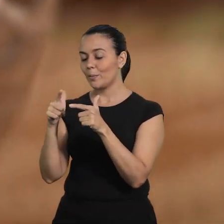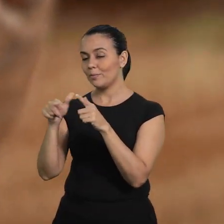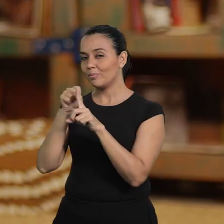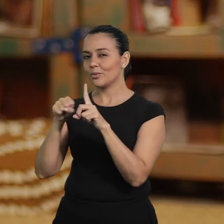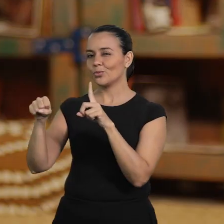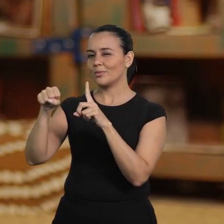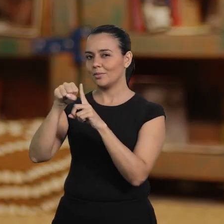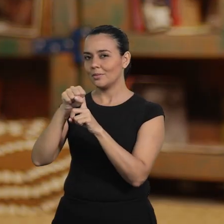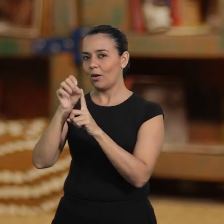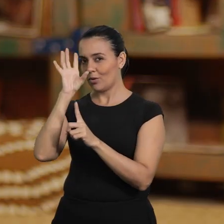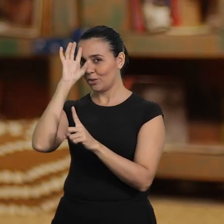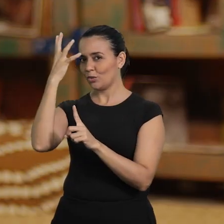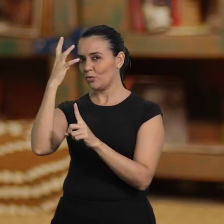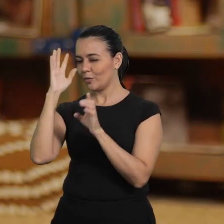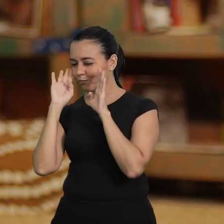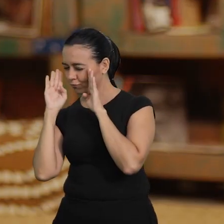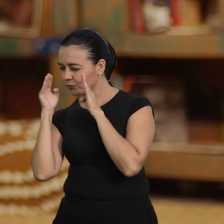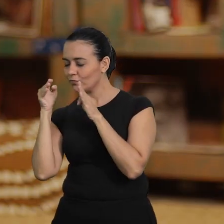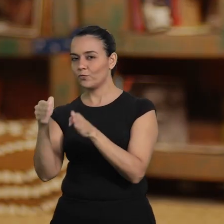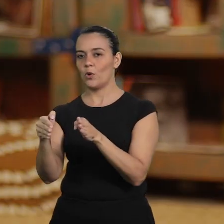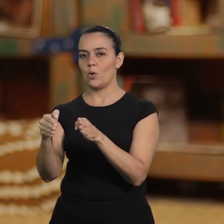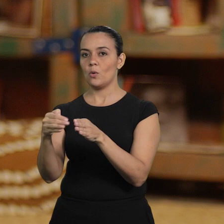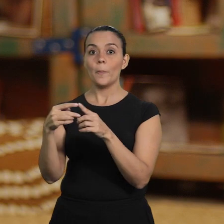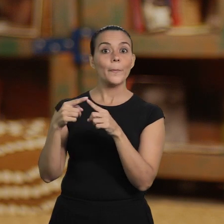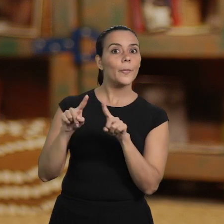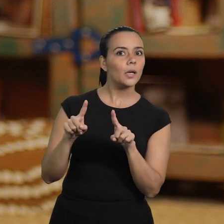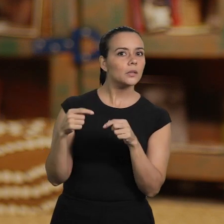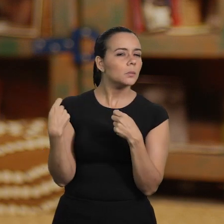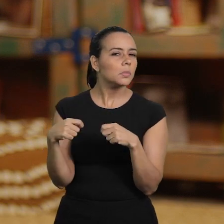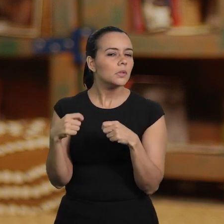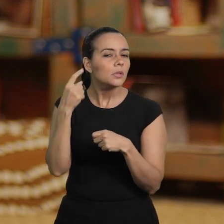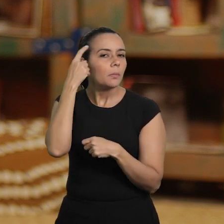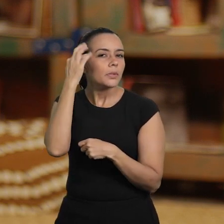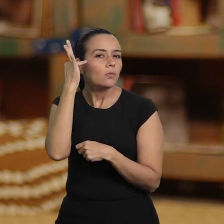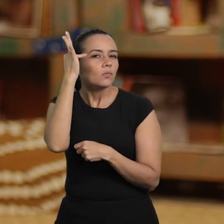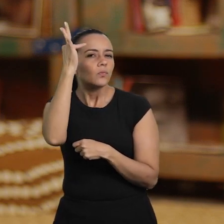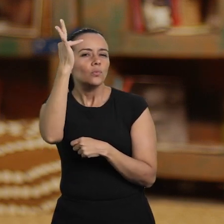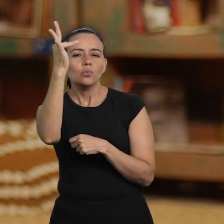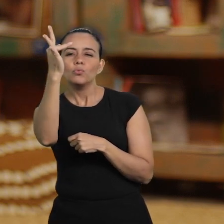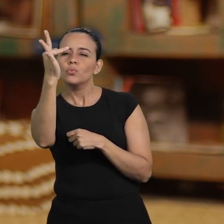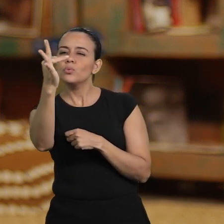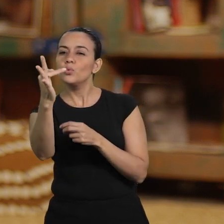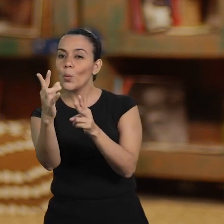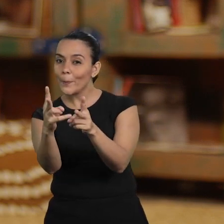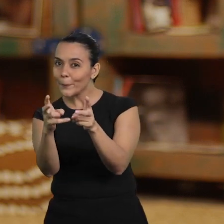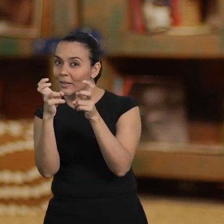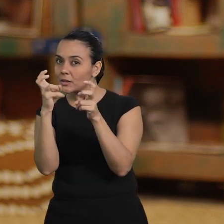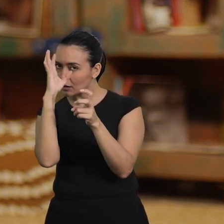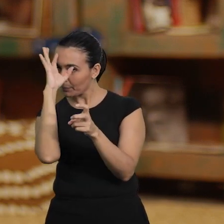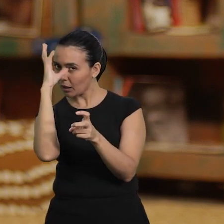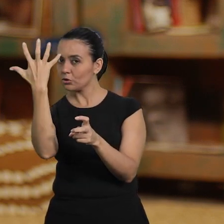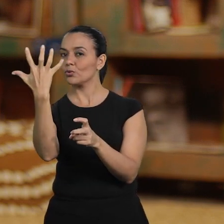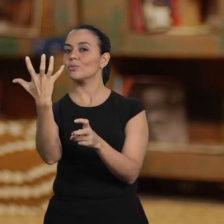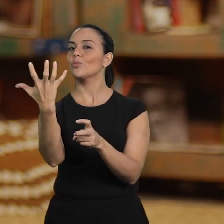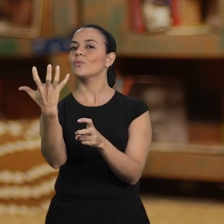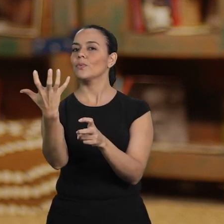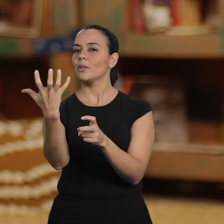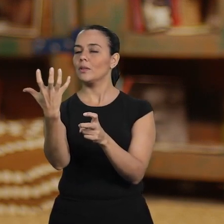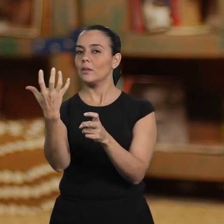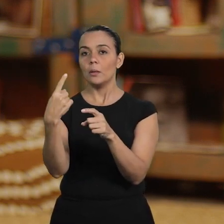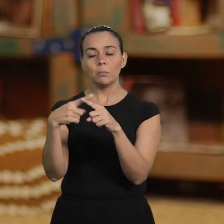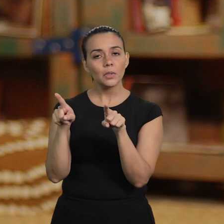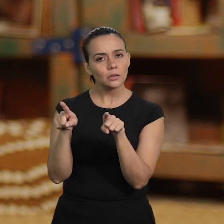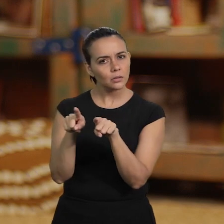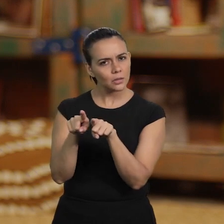problema social. Mas como todo empreendedor, ele é visionário para enxergar a solução, a ideia inovadora que ele